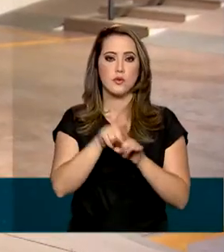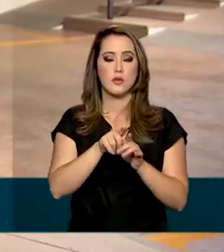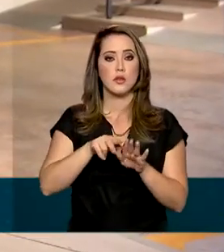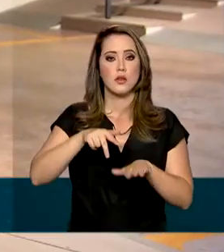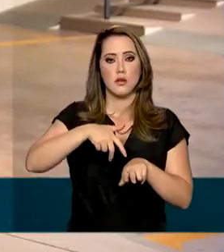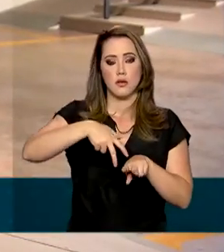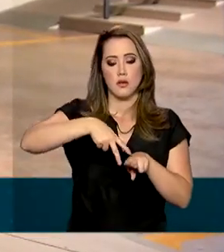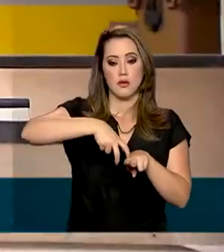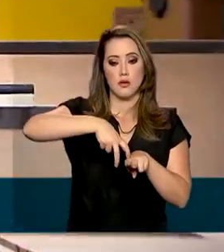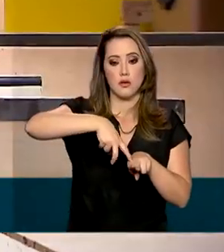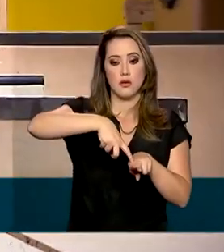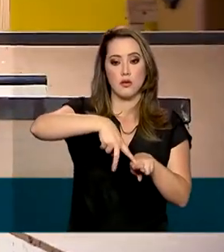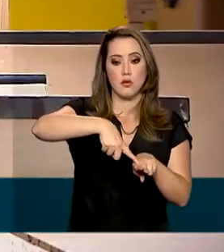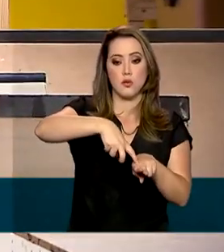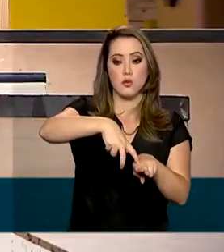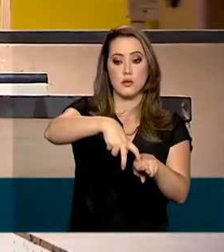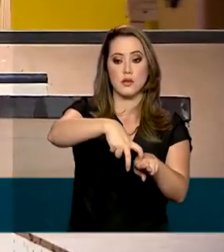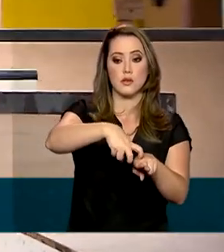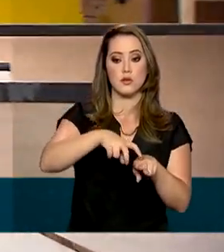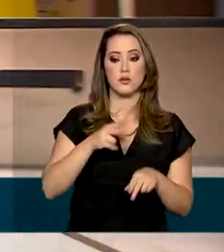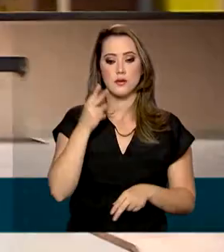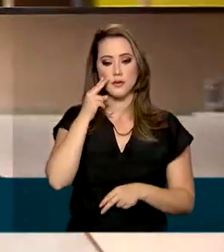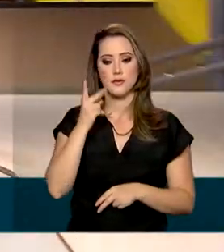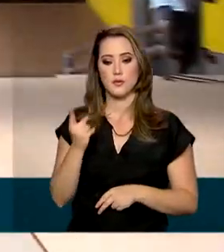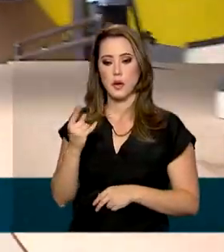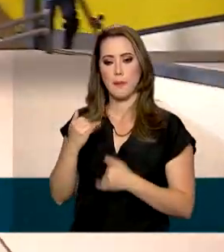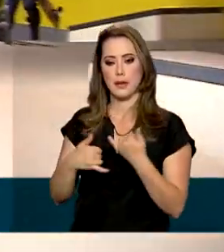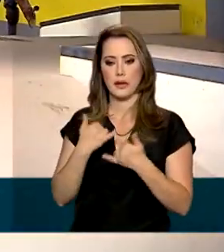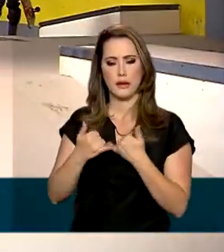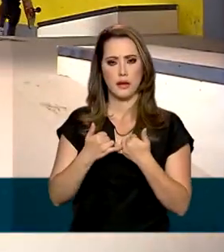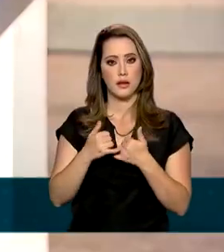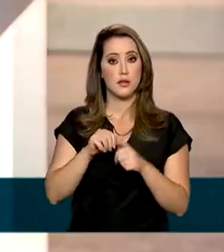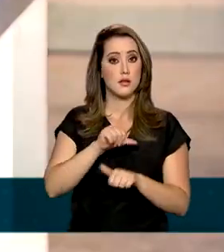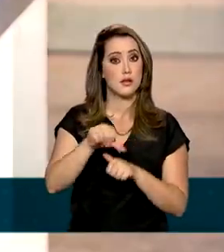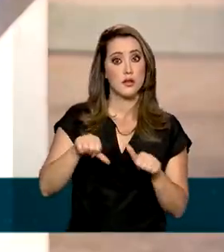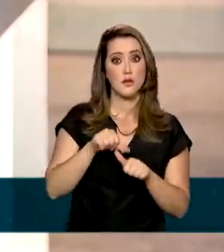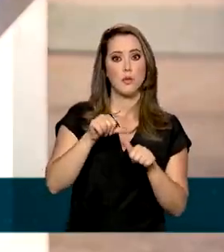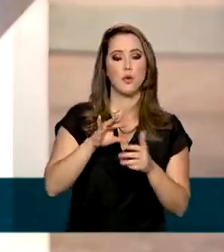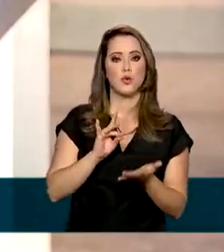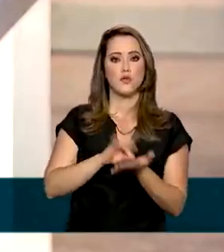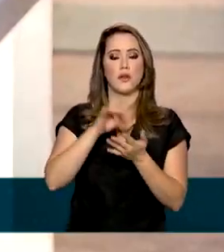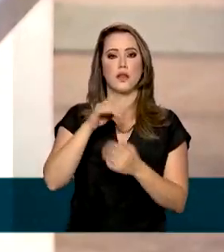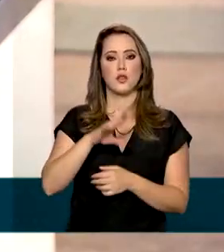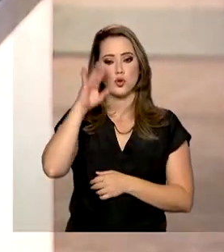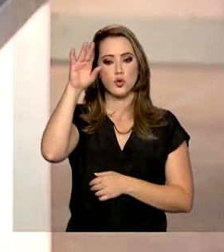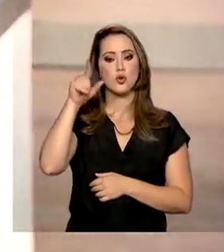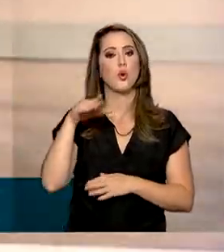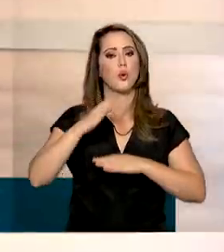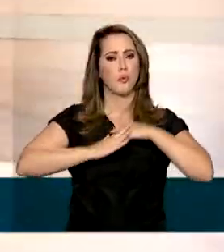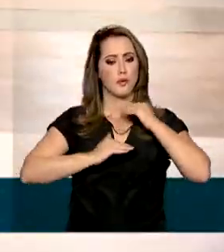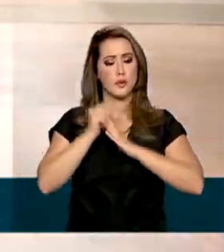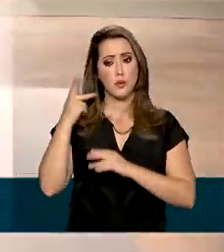Sobre essas rodas, a brincadeira virou sonho e profissão.